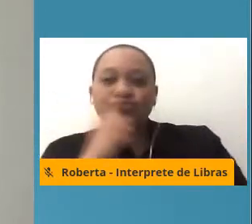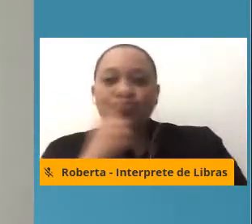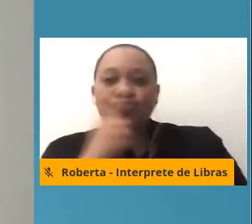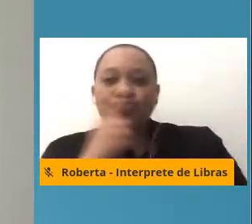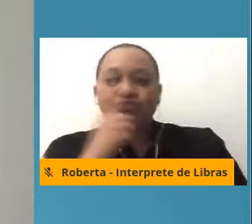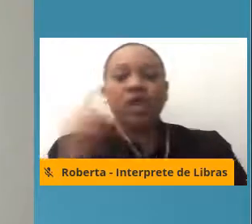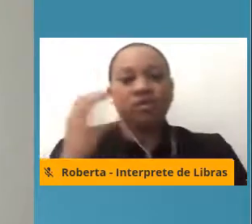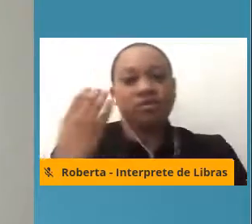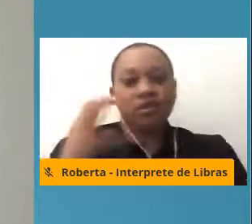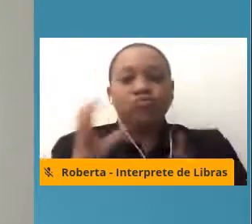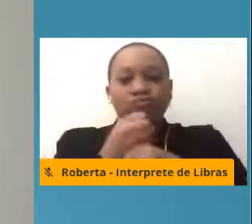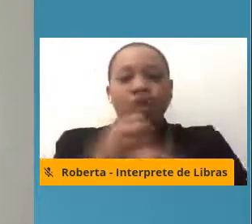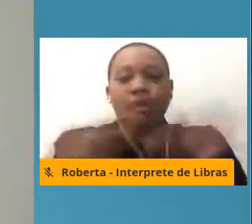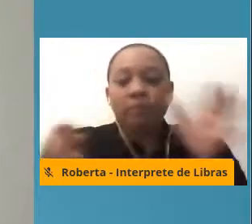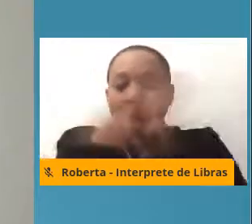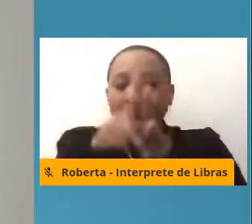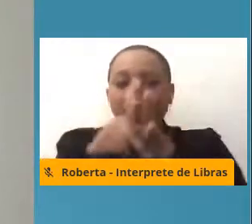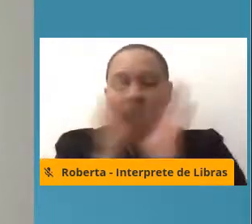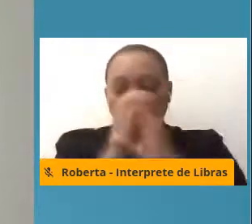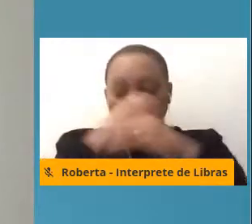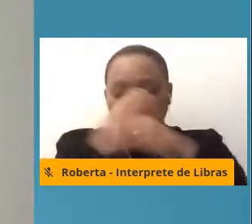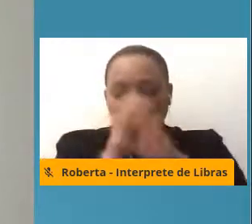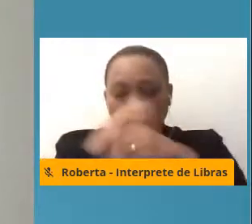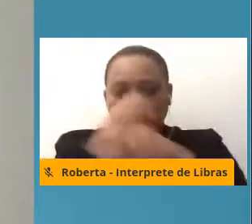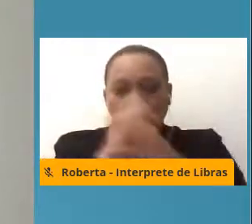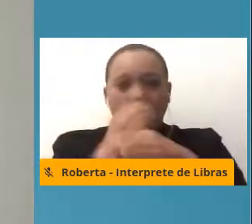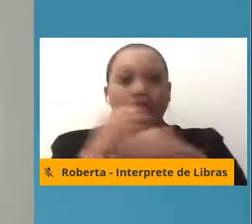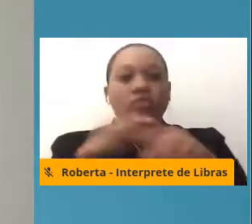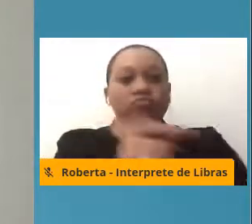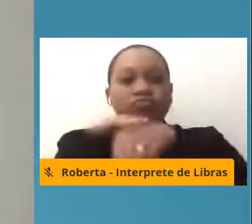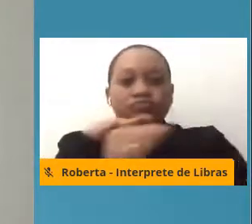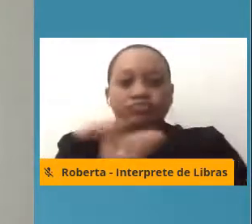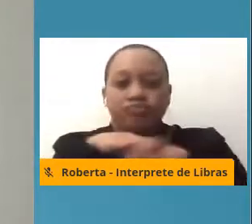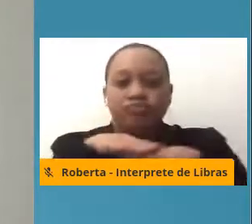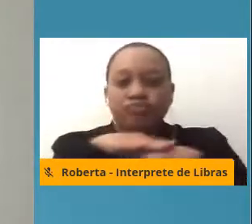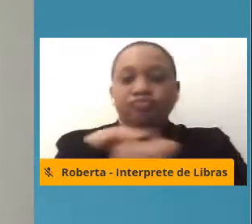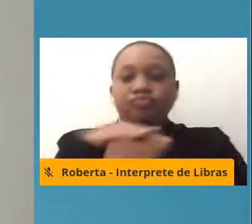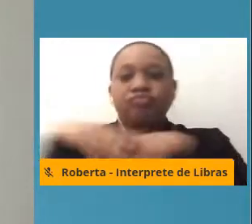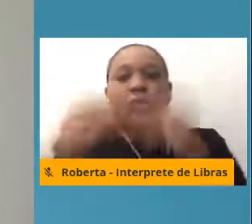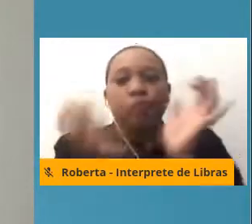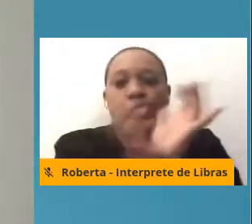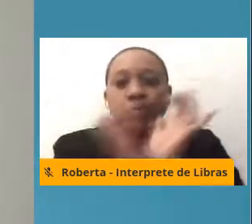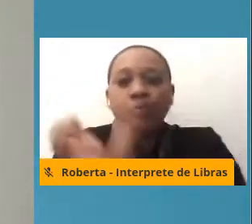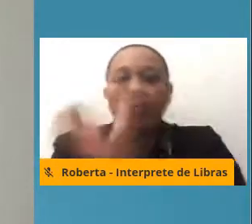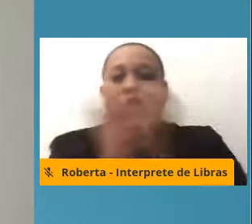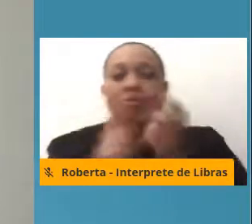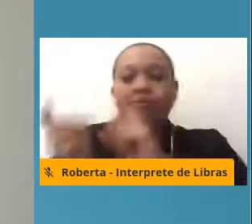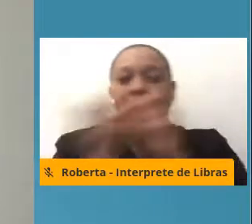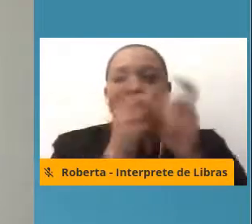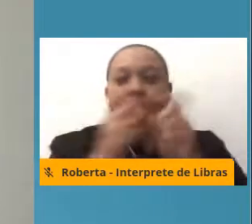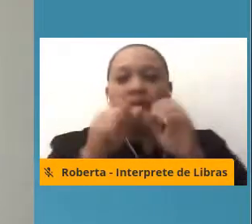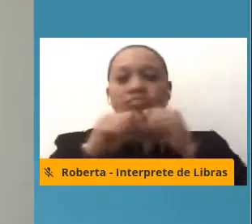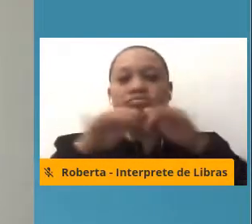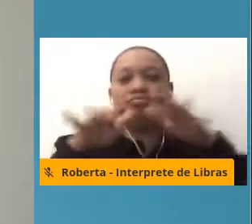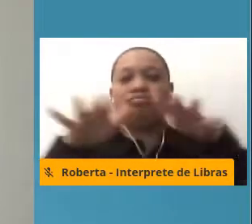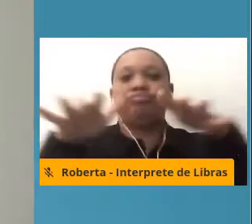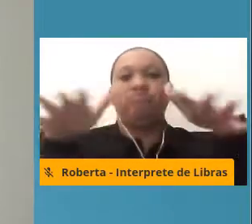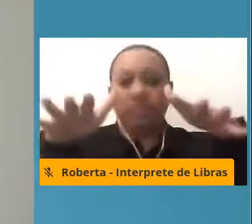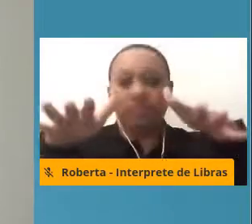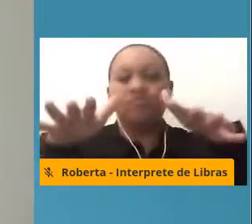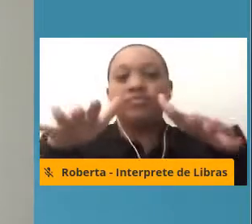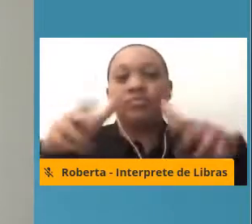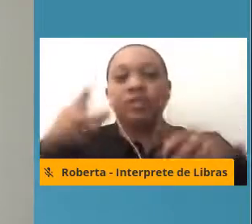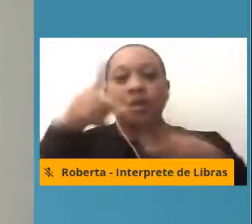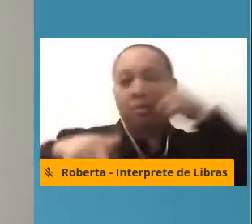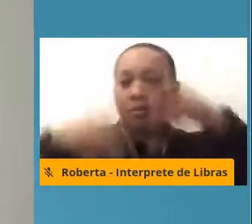seus laboratórios, falando somente com seus pares e não transmitindo o que é feito lá dentro para a